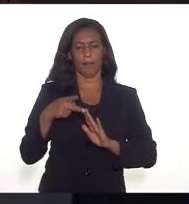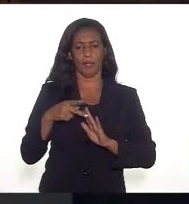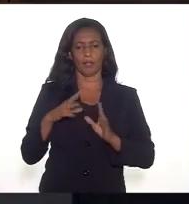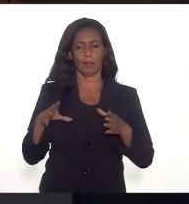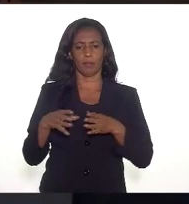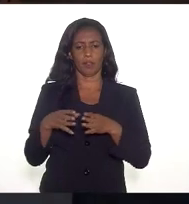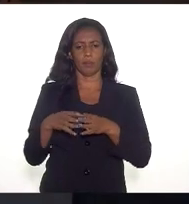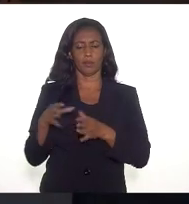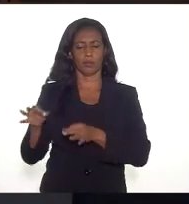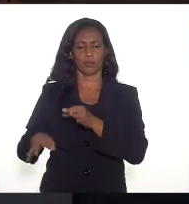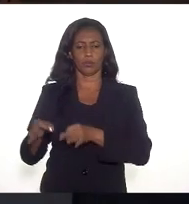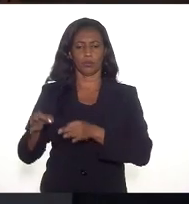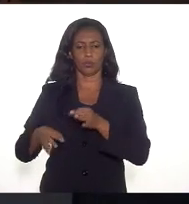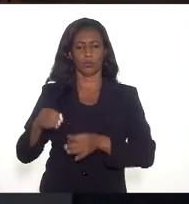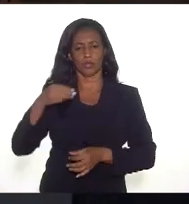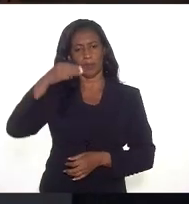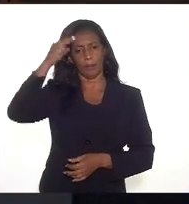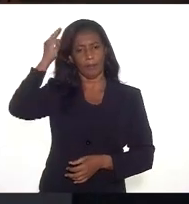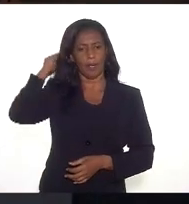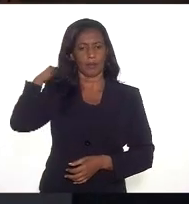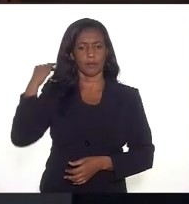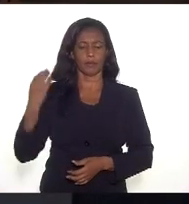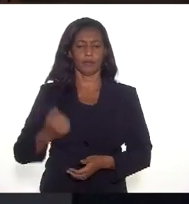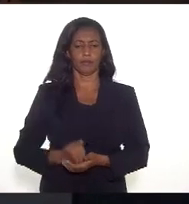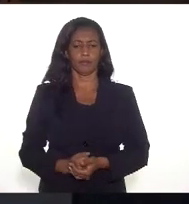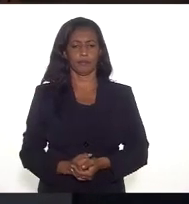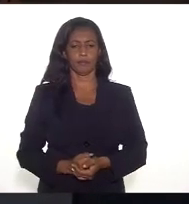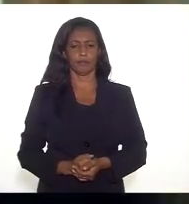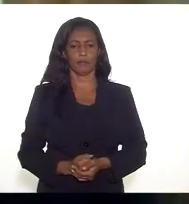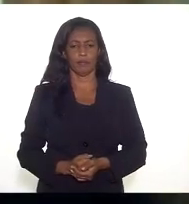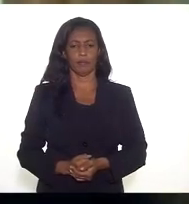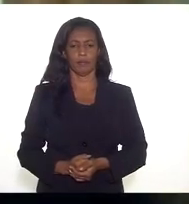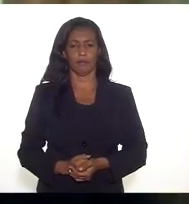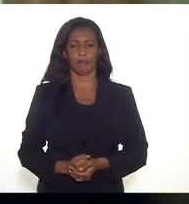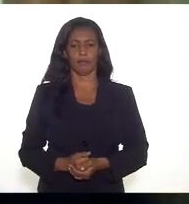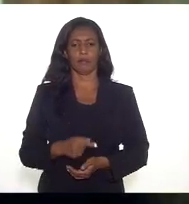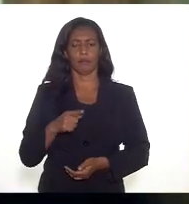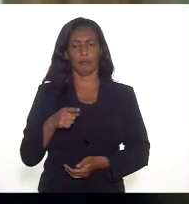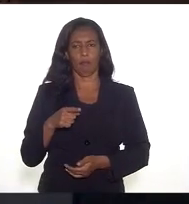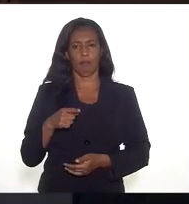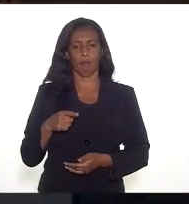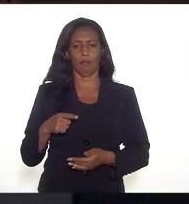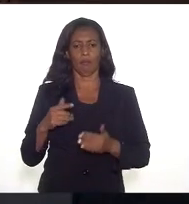Comissão de Constituição e Justiça, deputado Márcio Pacheco. Parecer pela constitucionalidade, presidente.